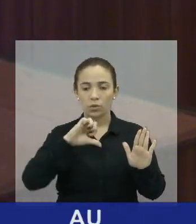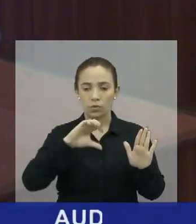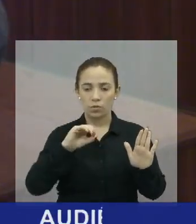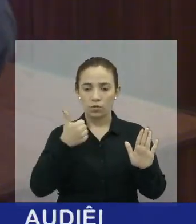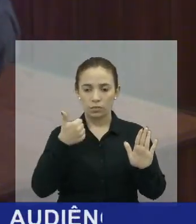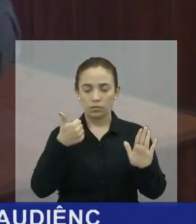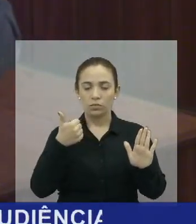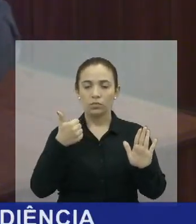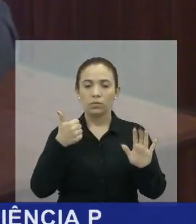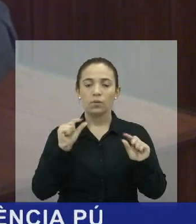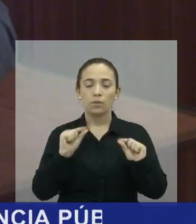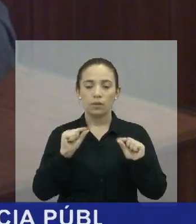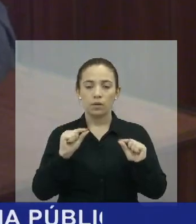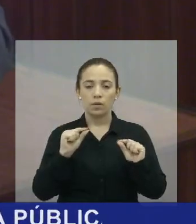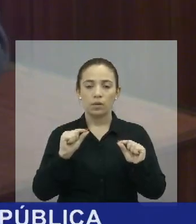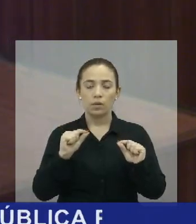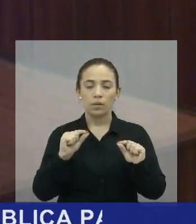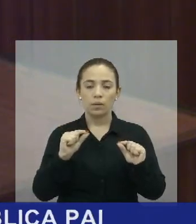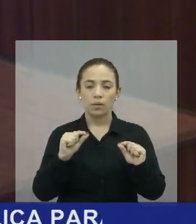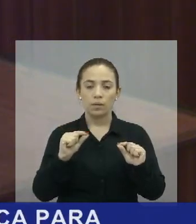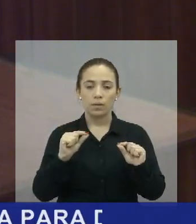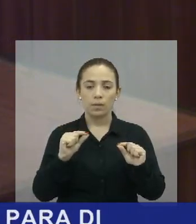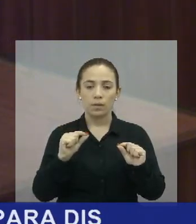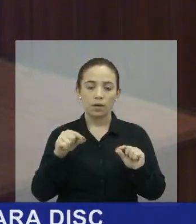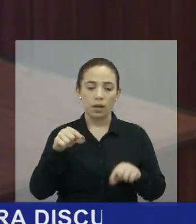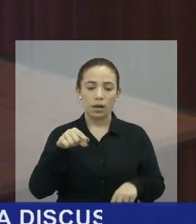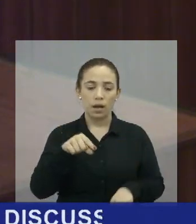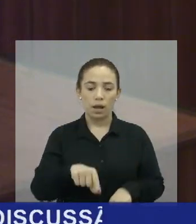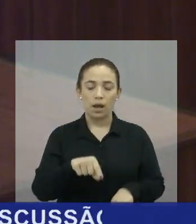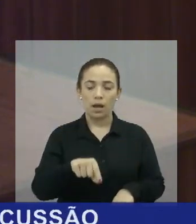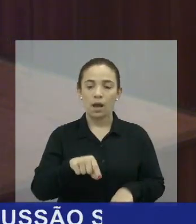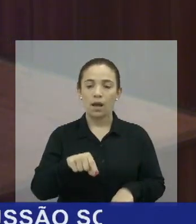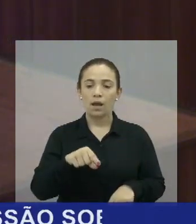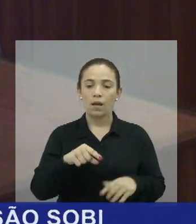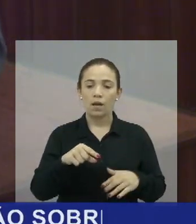fala preparar argamassa na calçada.